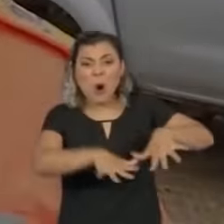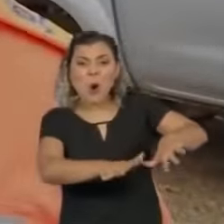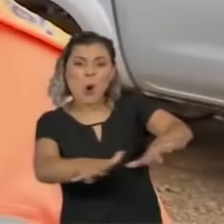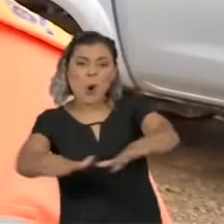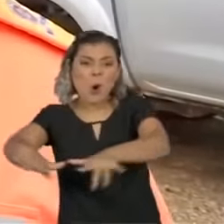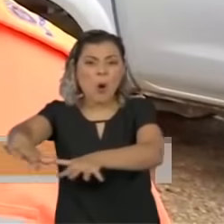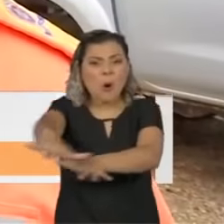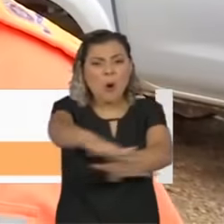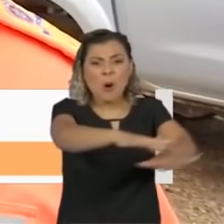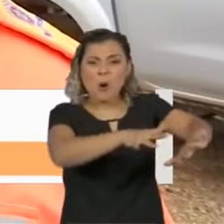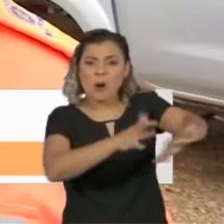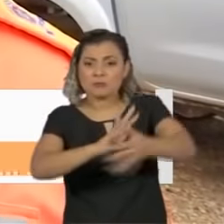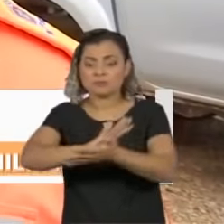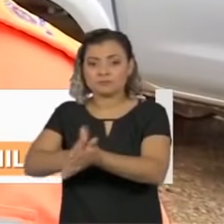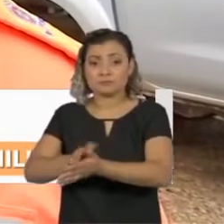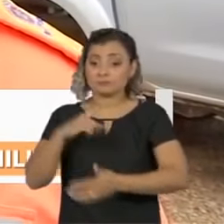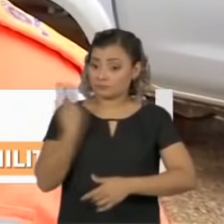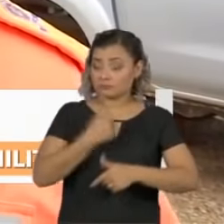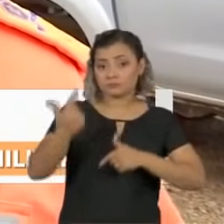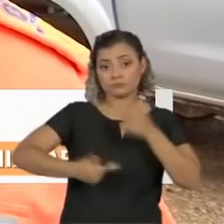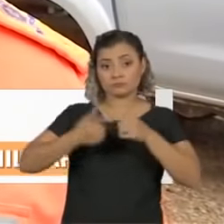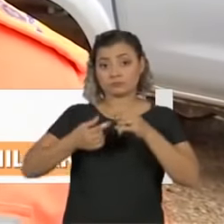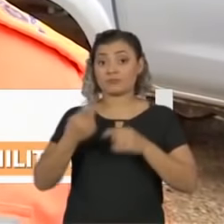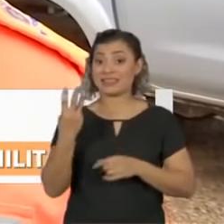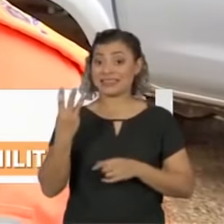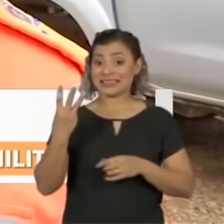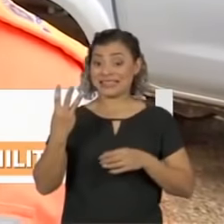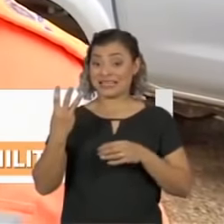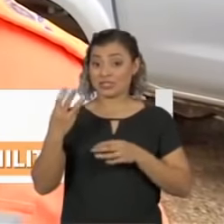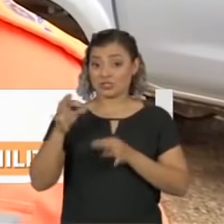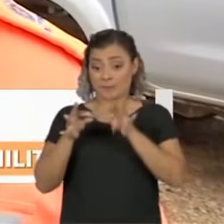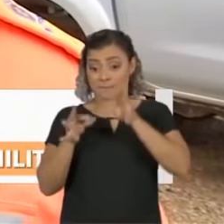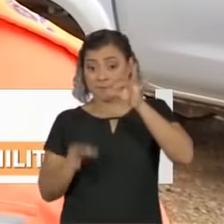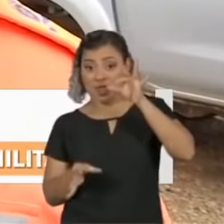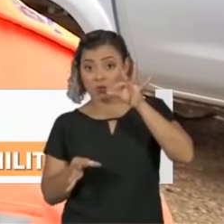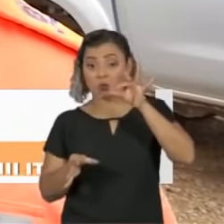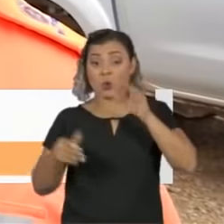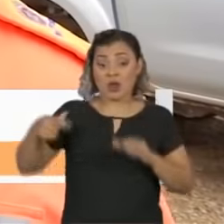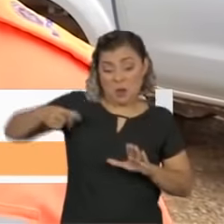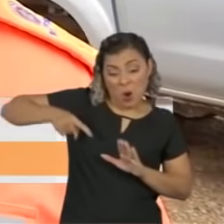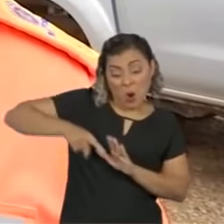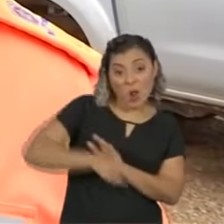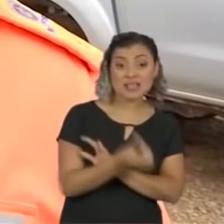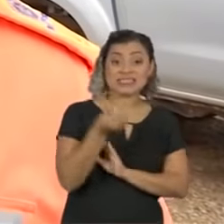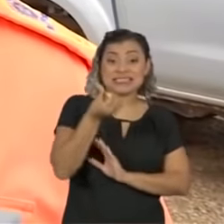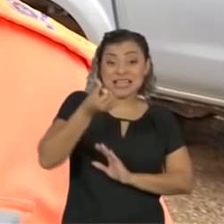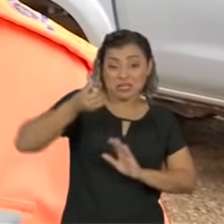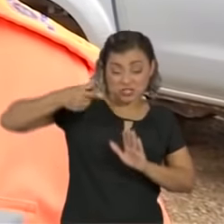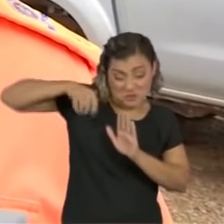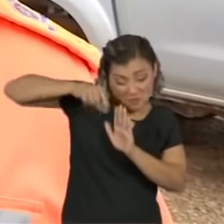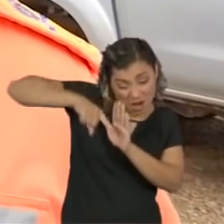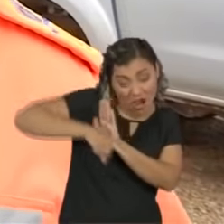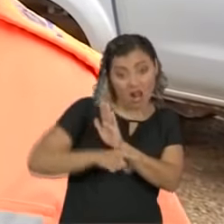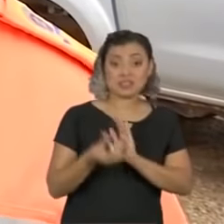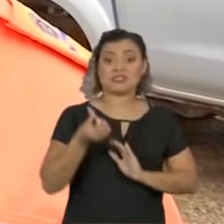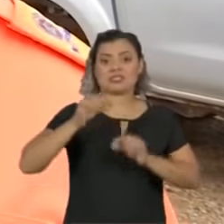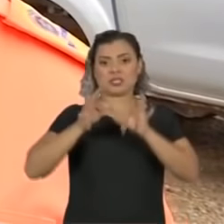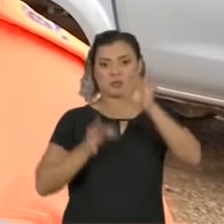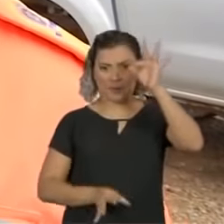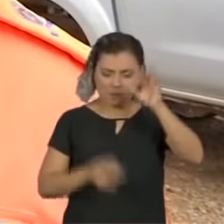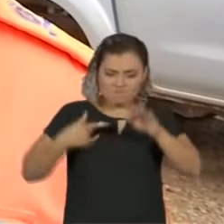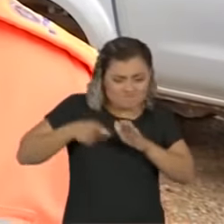Nós vamos começar a trabalhar abaixo dos 3 metros até 6 metros e principalmente em áreas de interesse. Baseado em todos